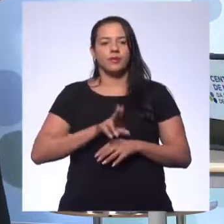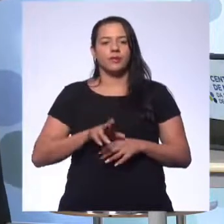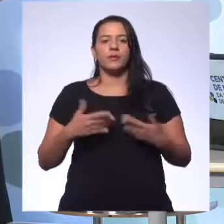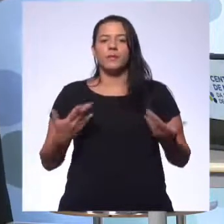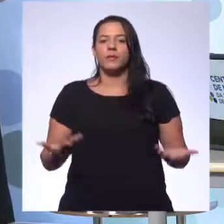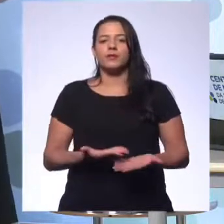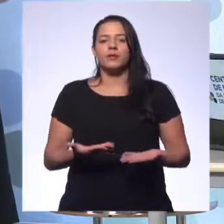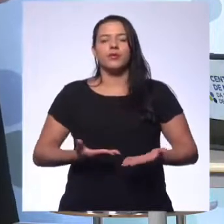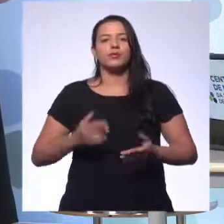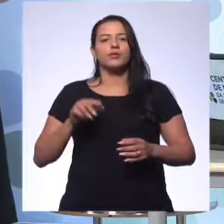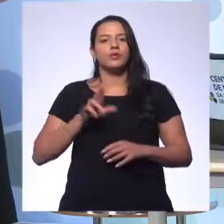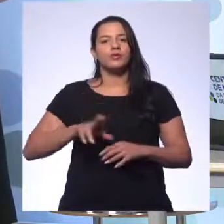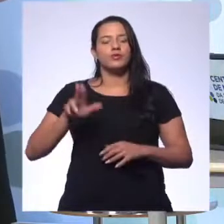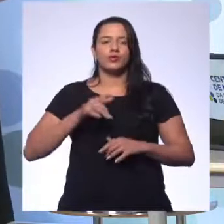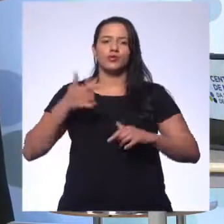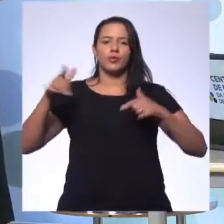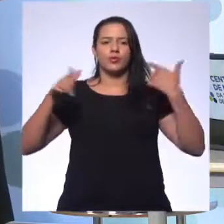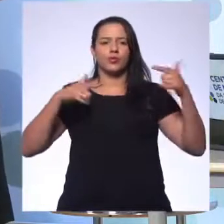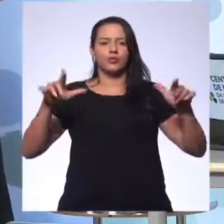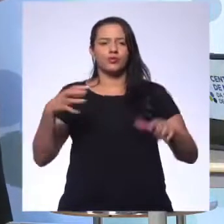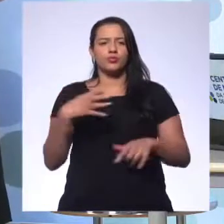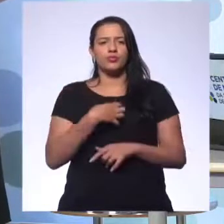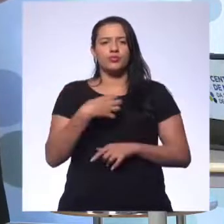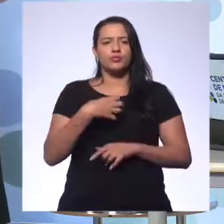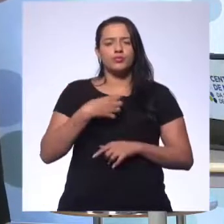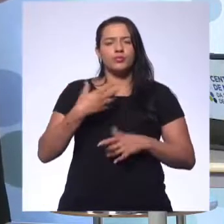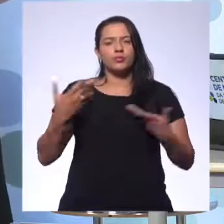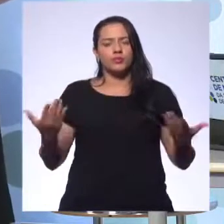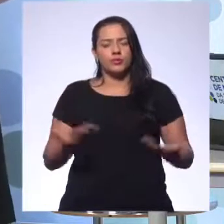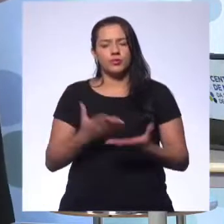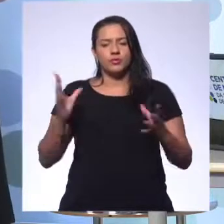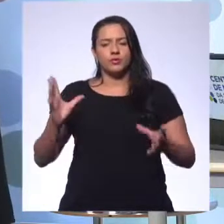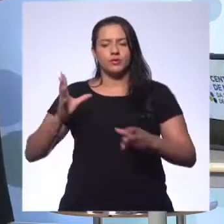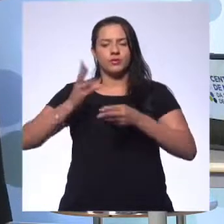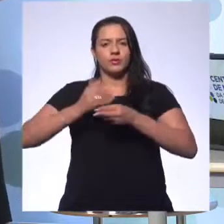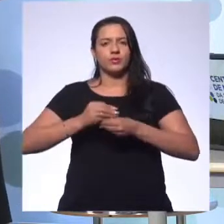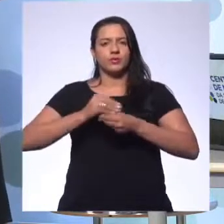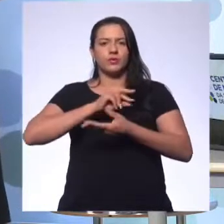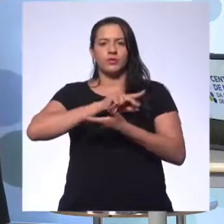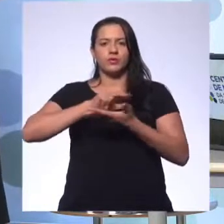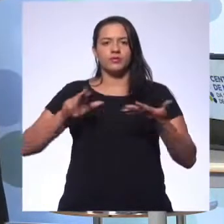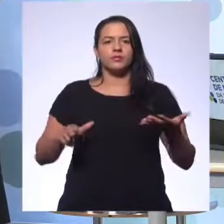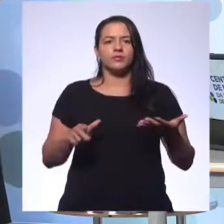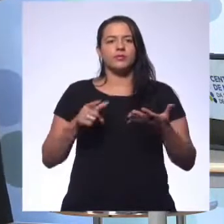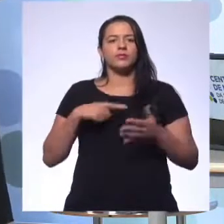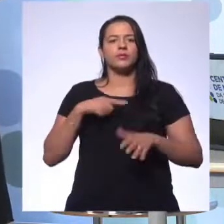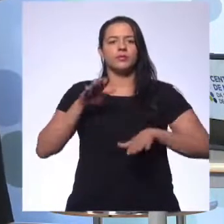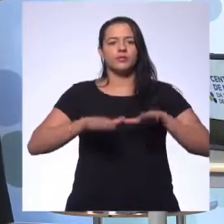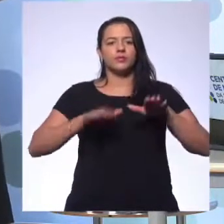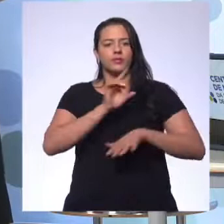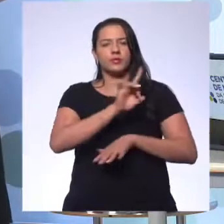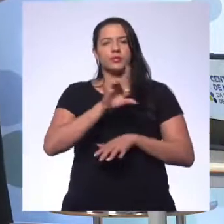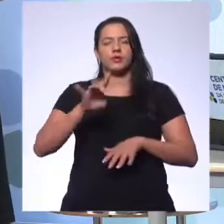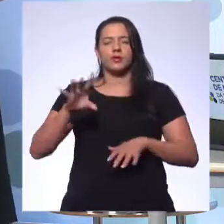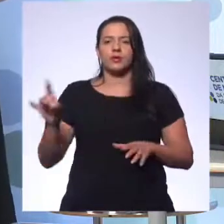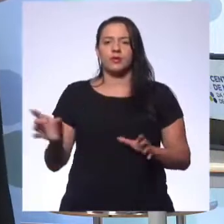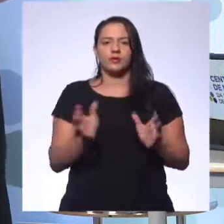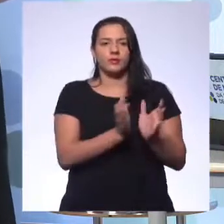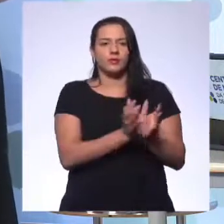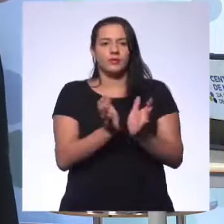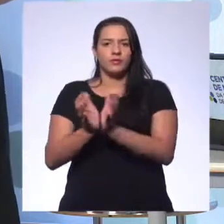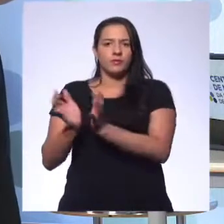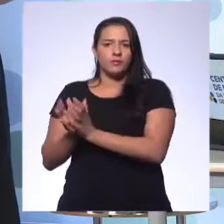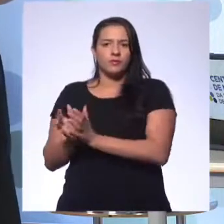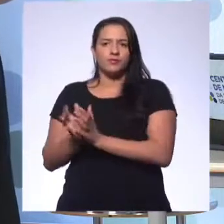utiliza outros critérios, né, para incluir esses indivíduos nos determinados grupos, né? Então, se